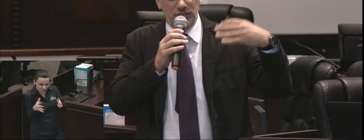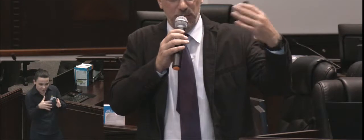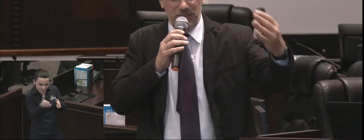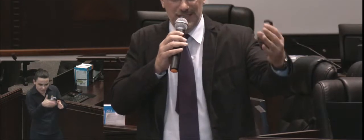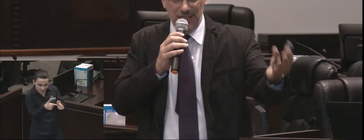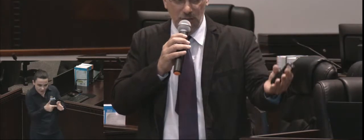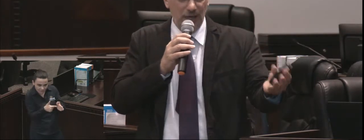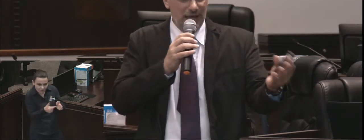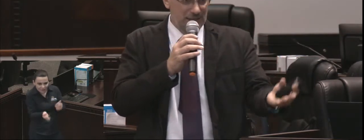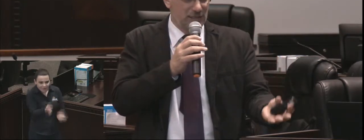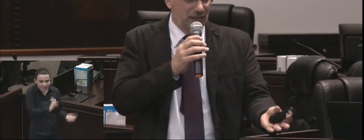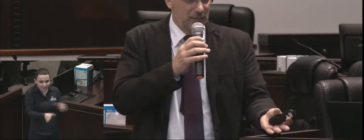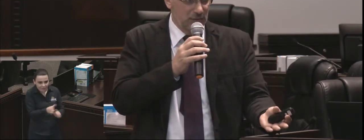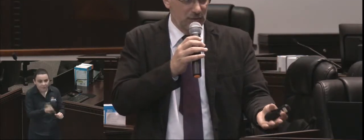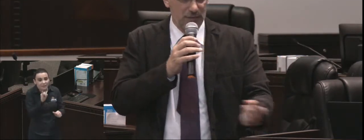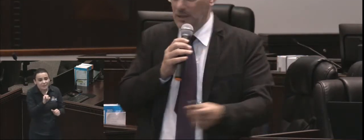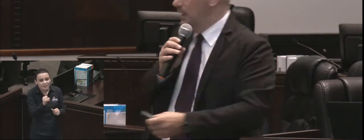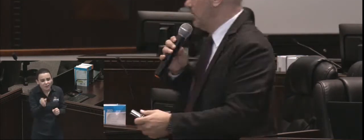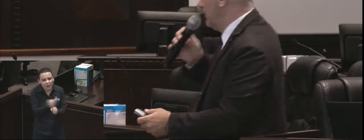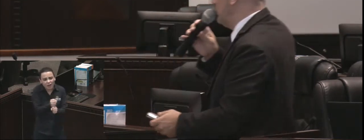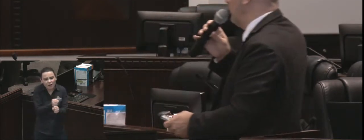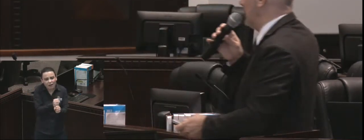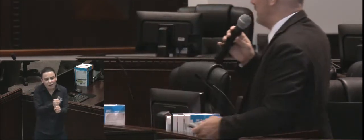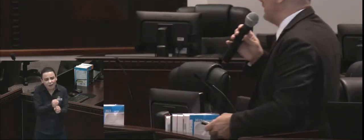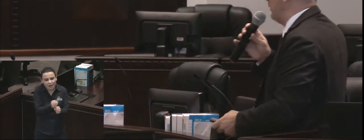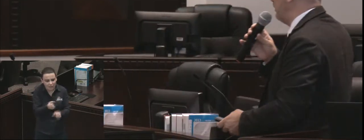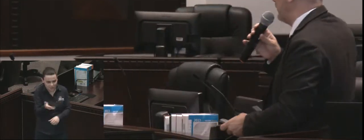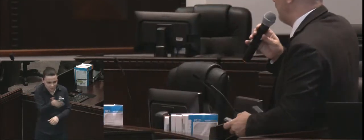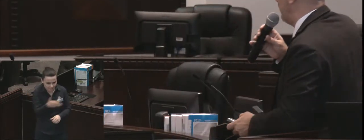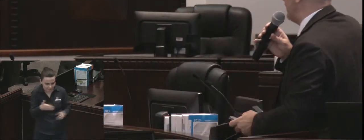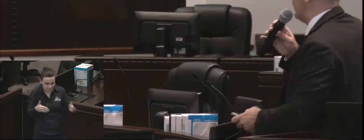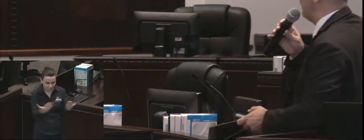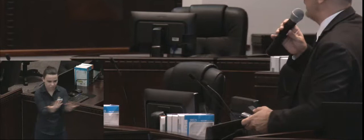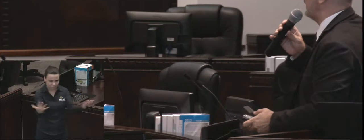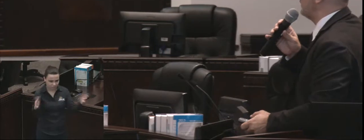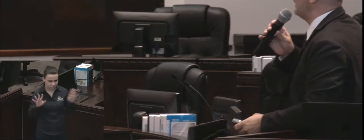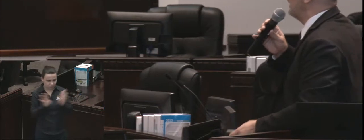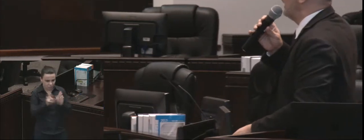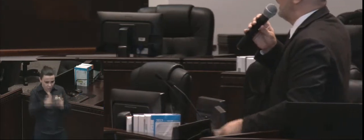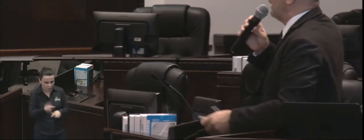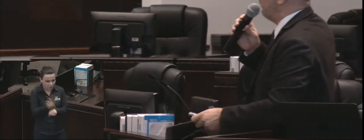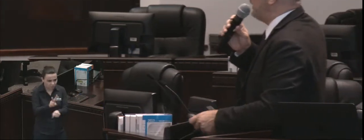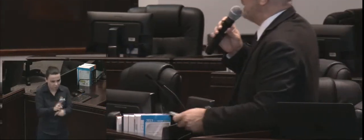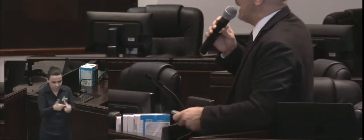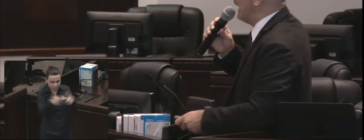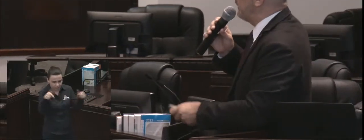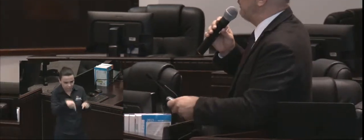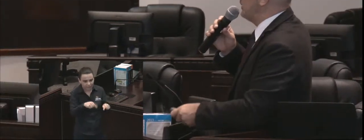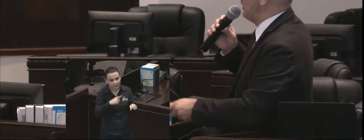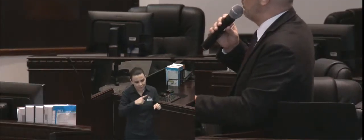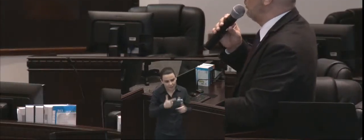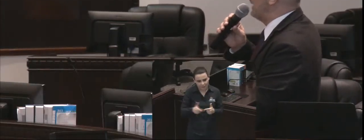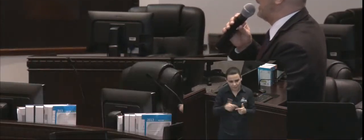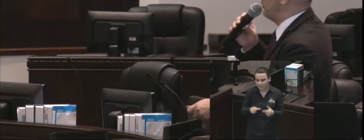de exposição a esses fármacos? Então, isso é uma questão também bastante importante. Vou apresentar